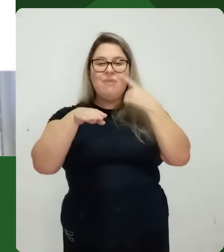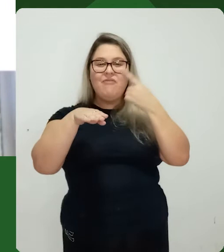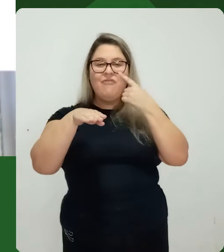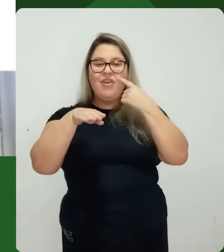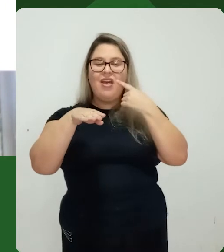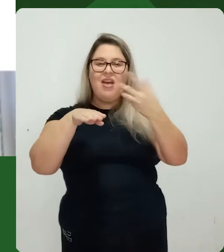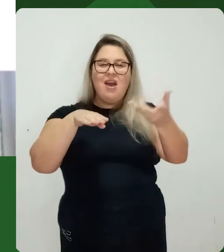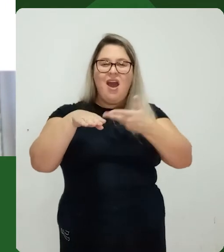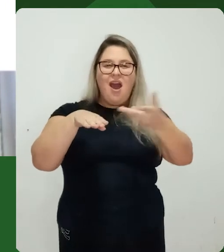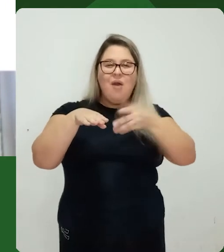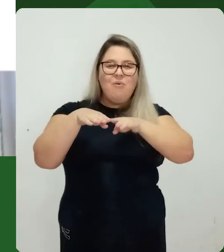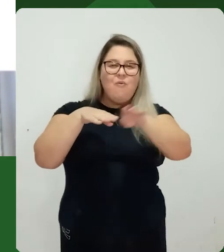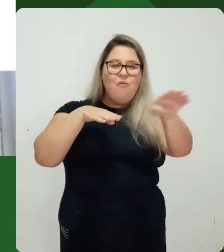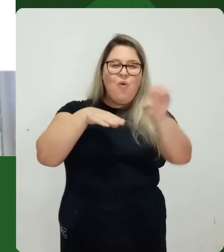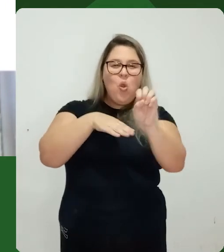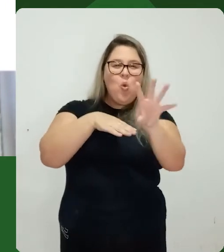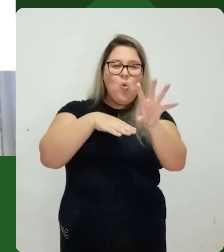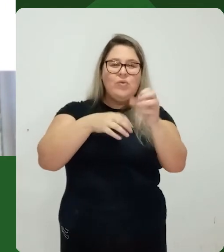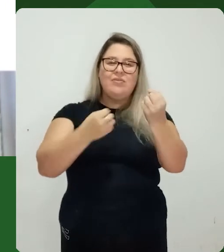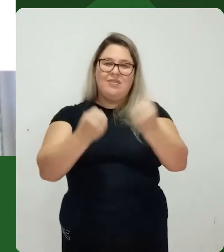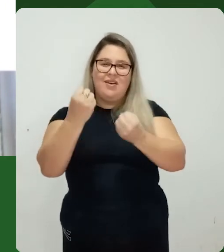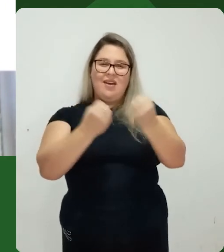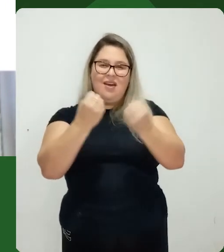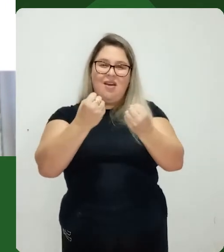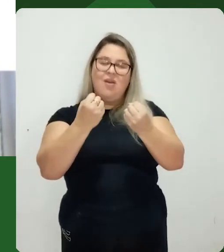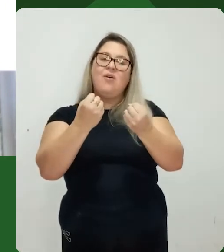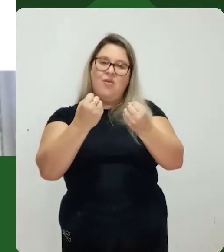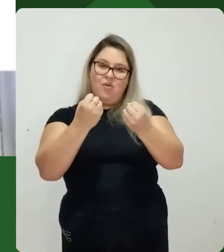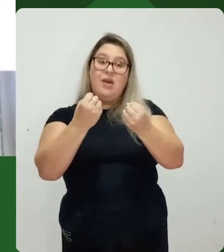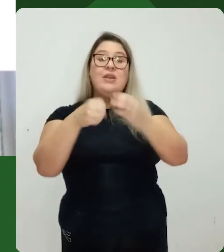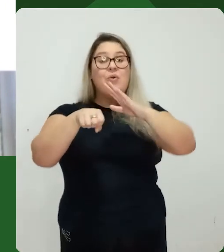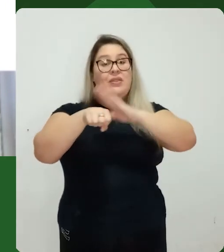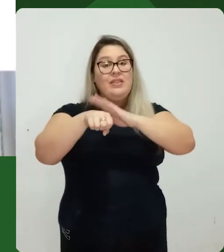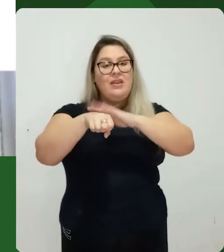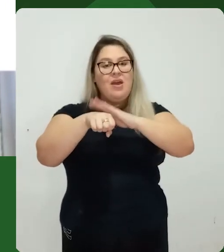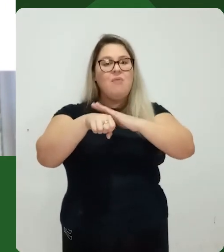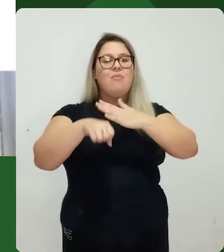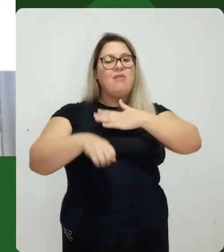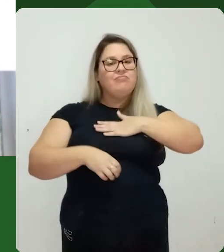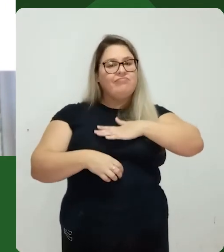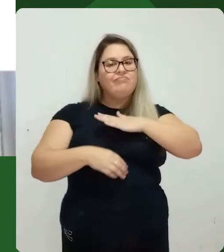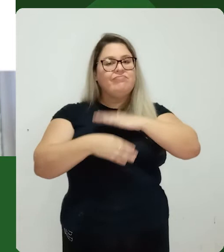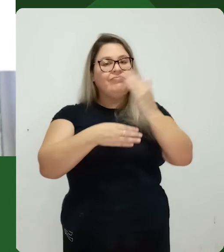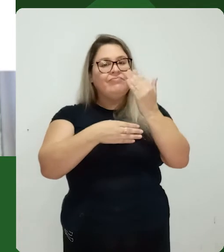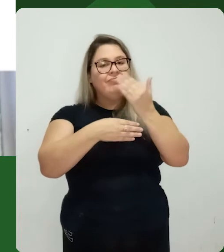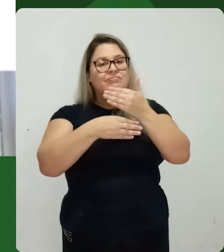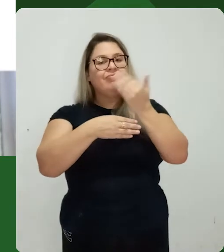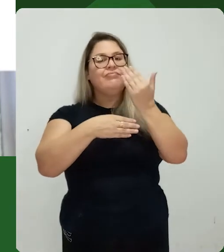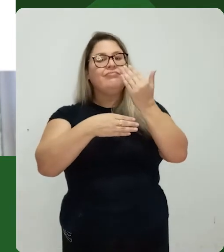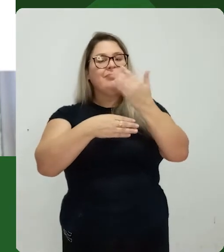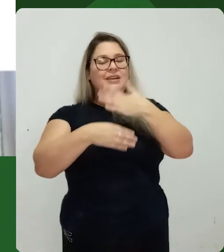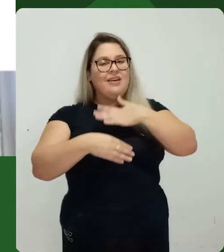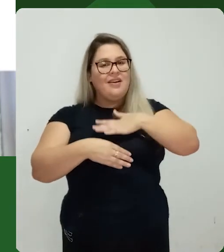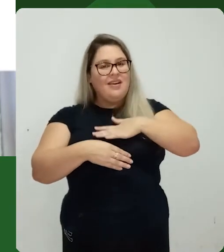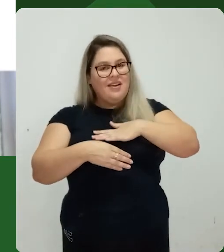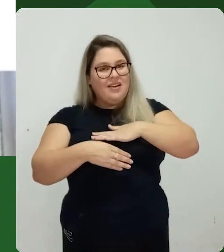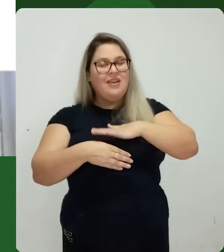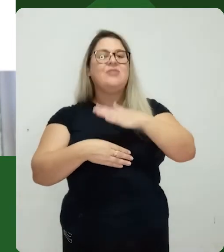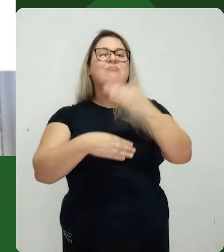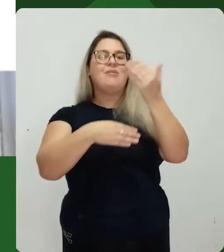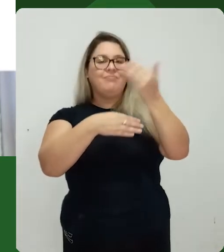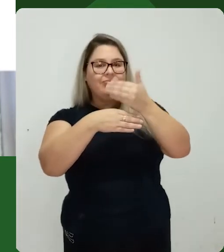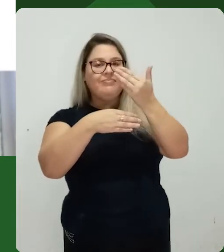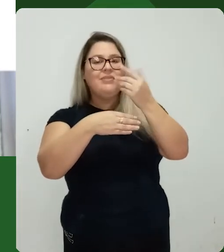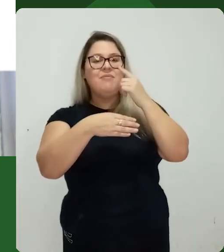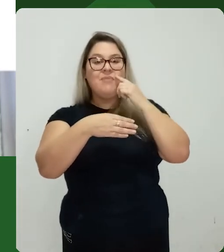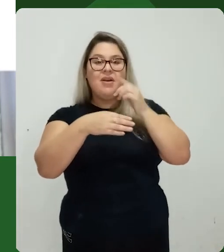de cidade à noite, os carros passando, só dá para ver o rastro luminoso do carro. Então essa foto foi feita com um tempo